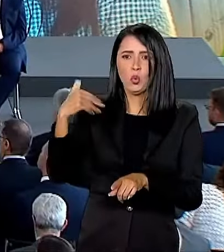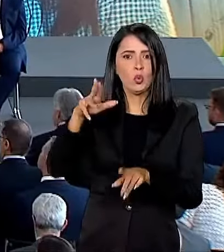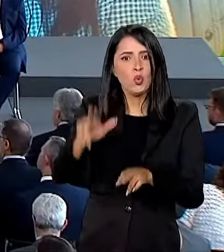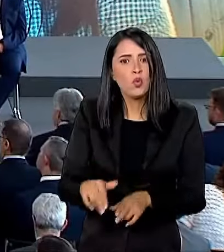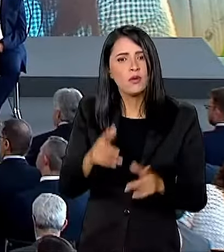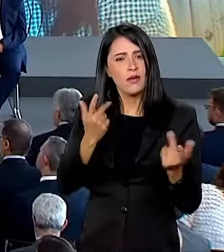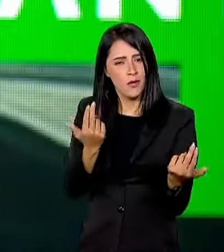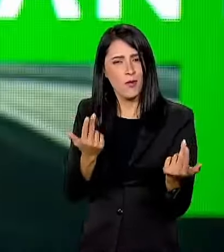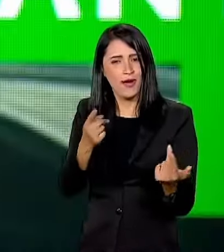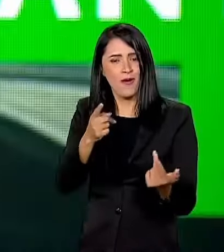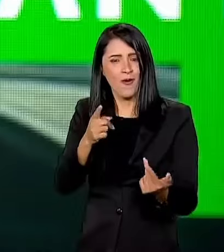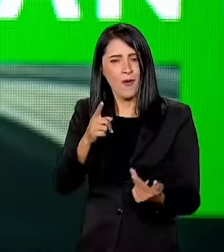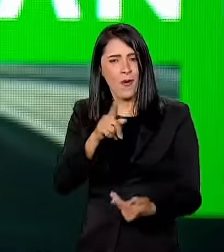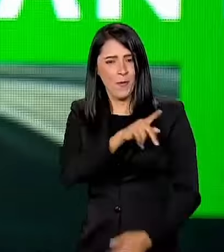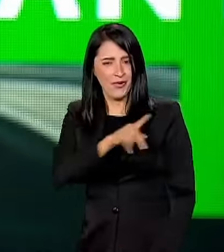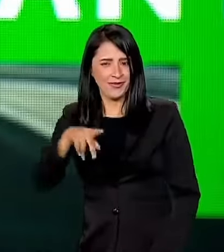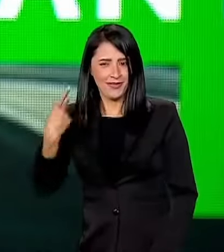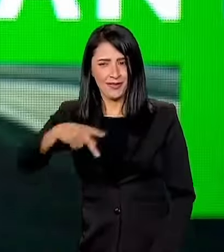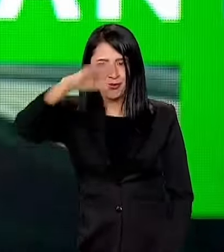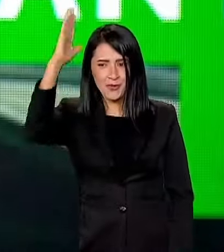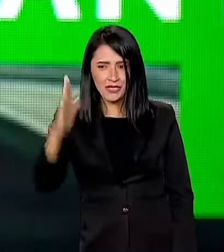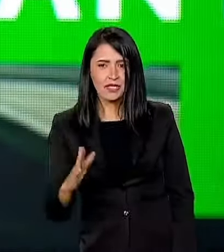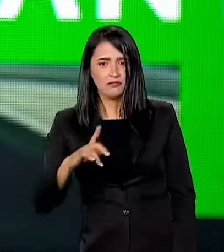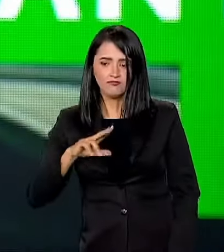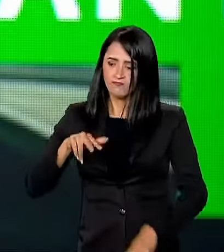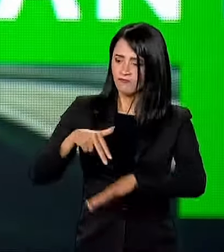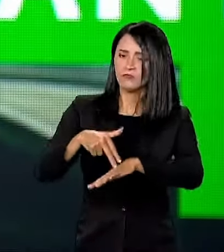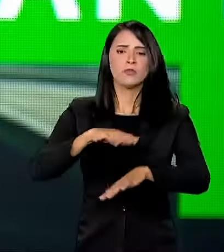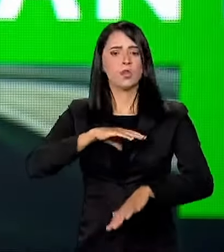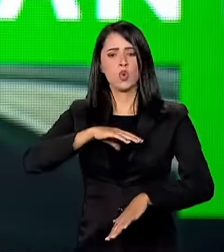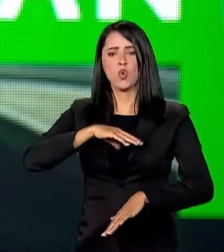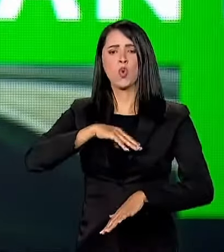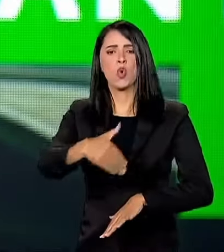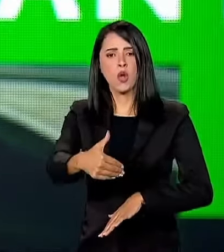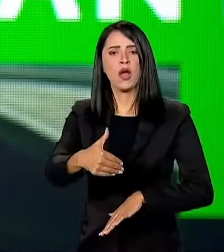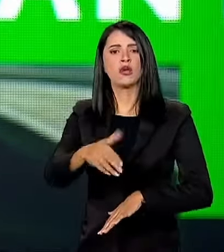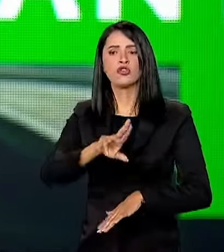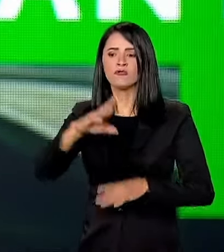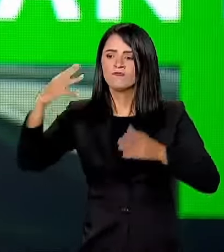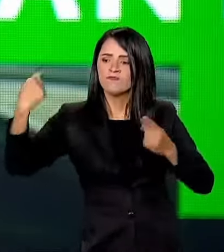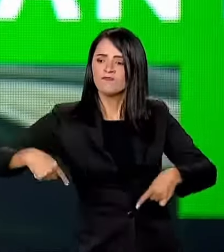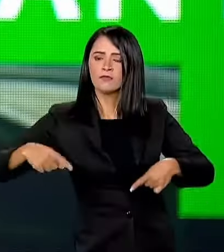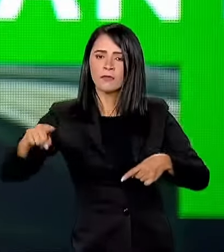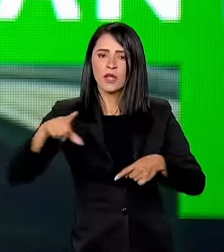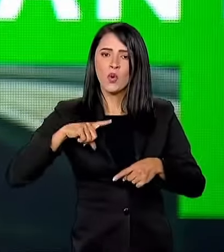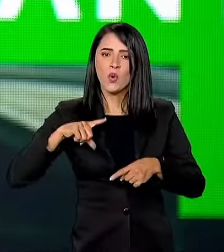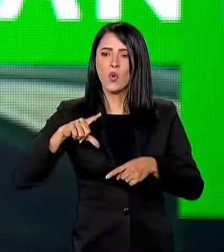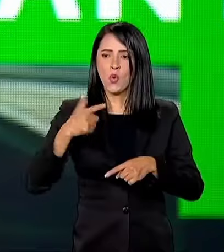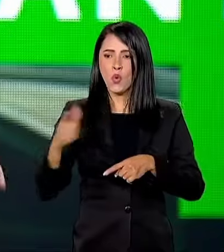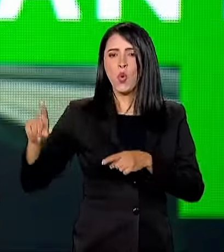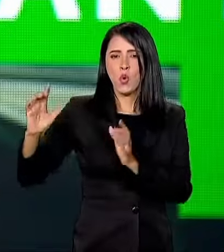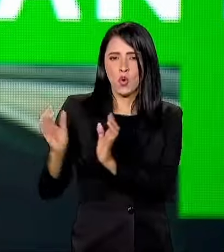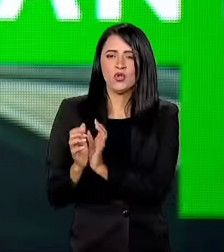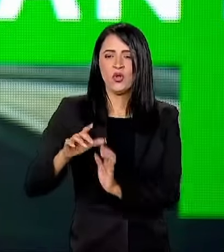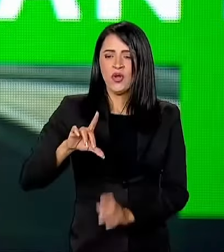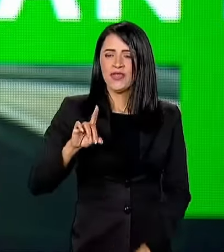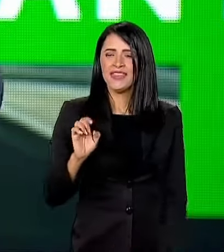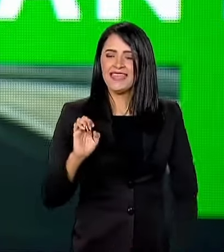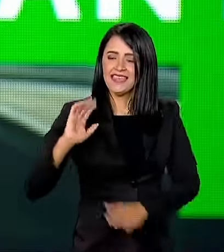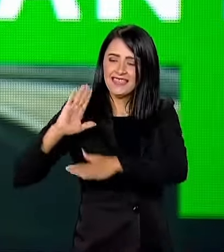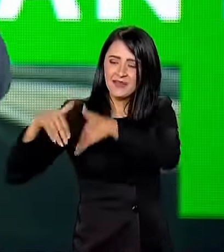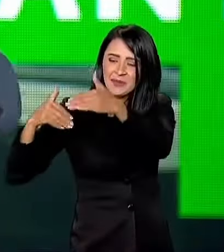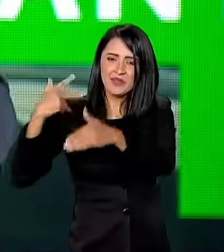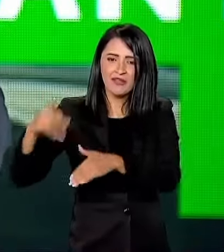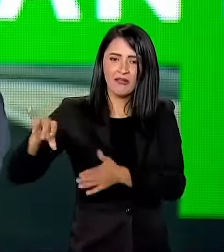da República que tivesse coragem de enfrentar os chamados desenvolvimentistas das capitais,